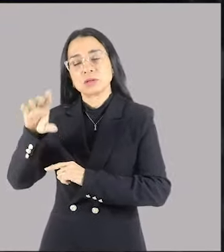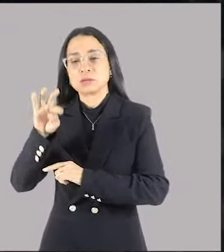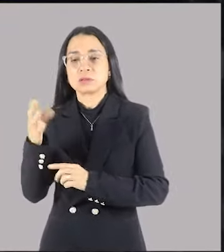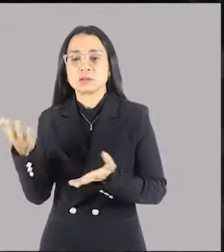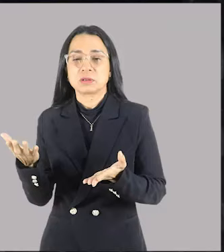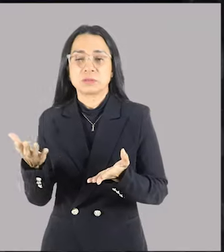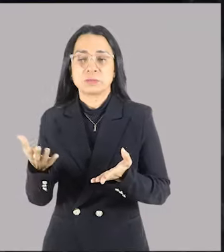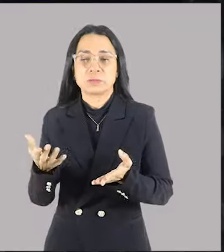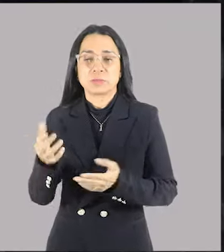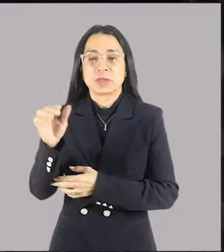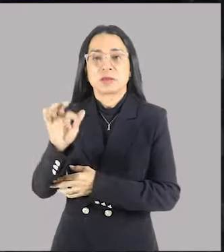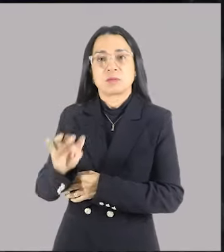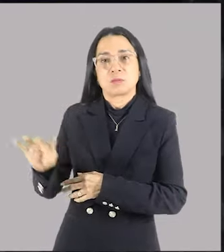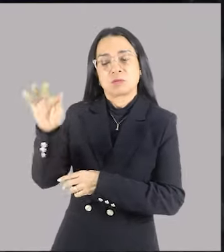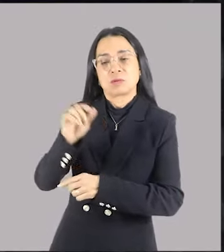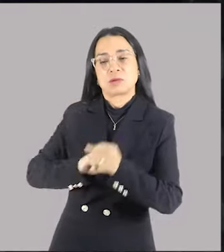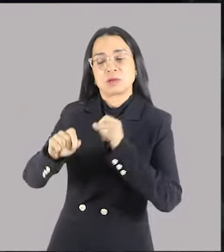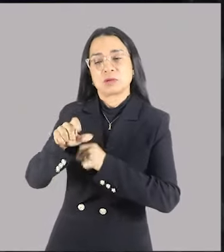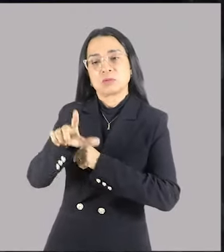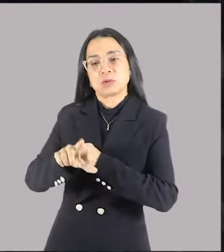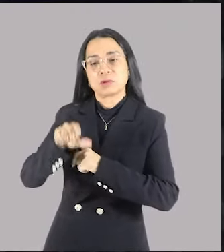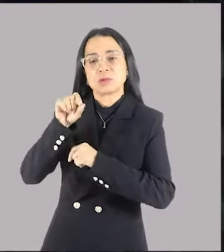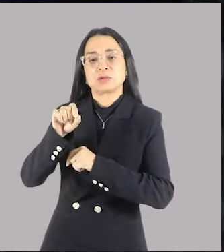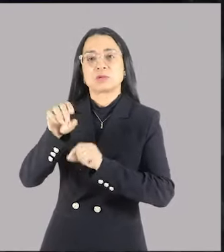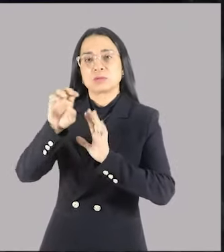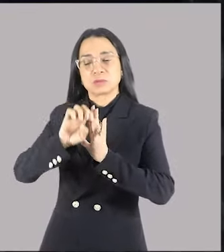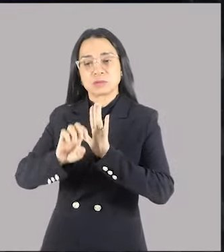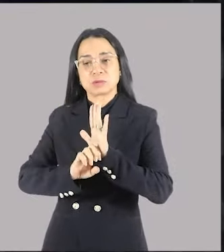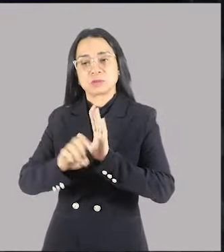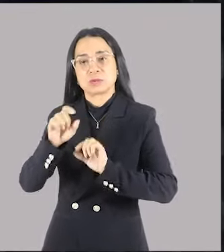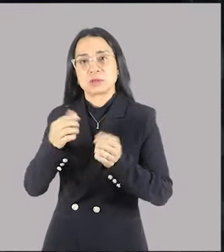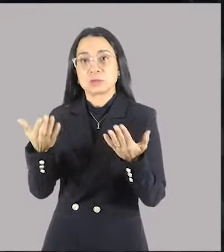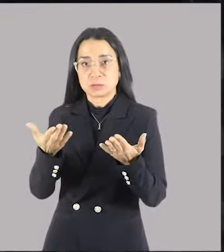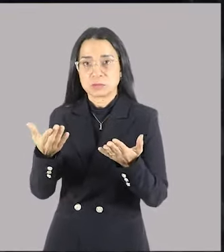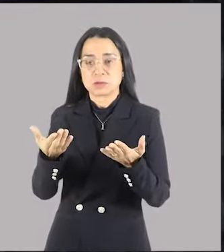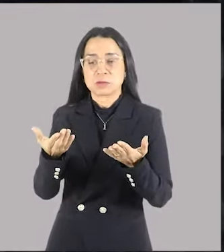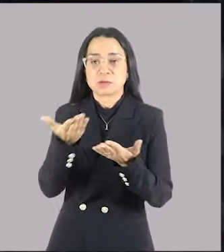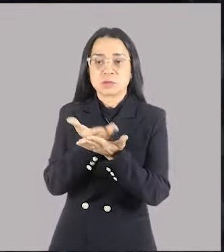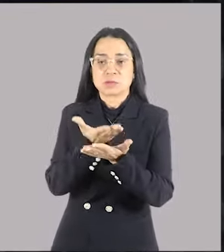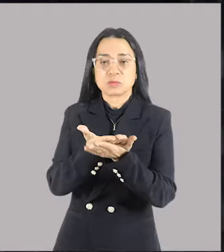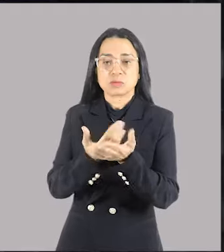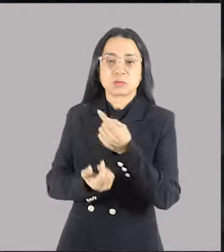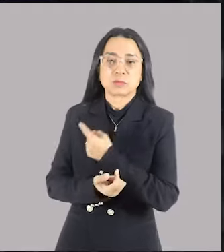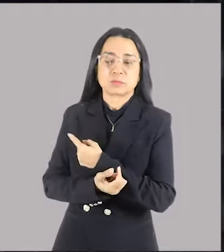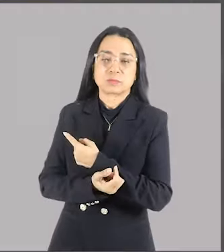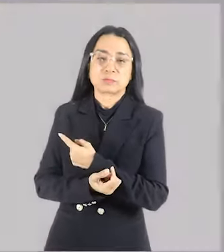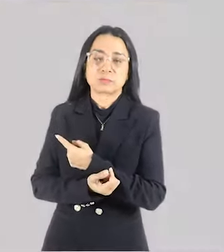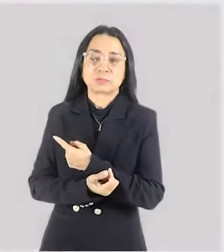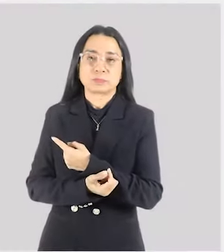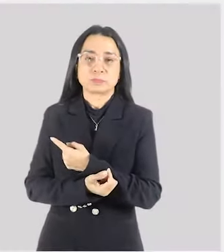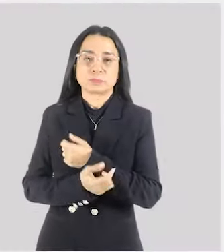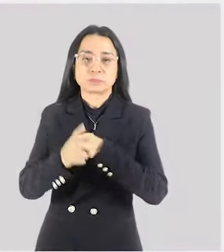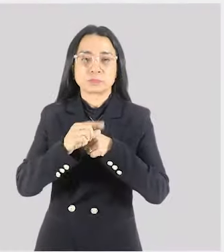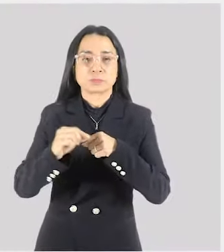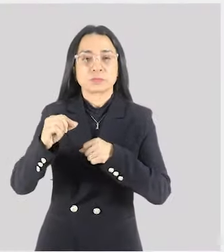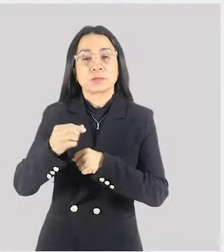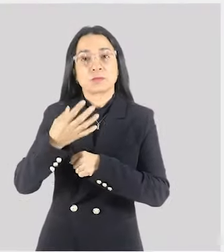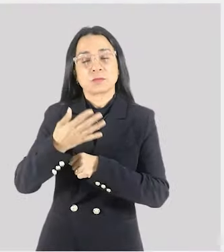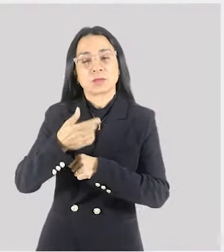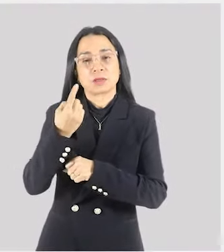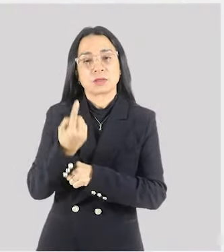estatutário que é este que nós estamos trabalhando e estudando com a lei 8112 o artigo 41 da